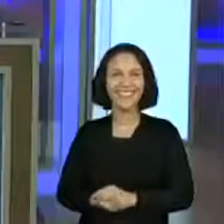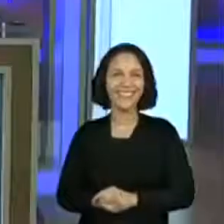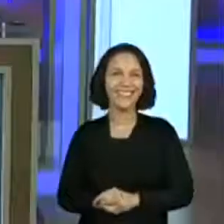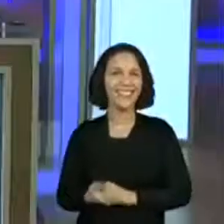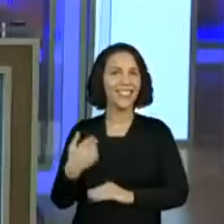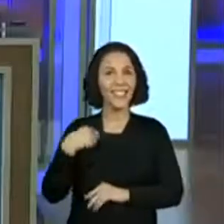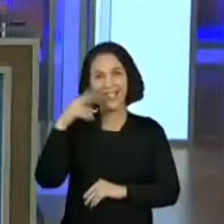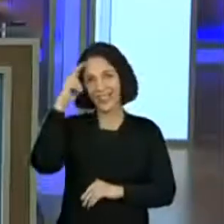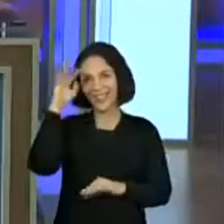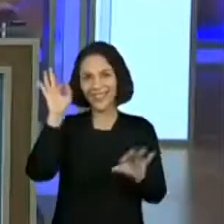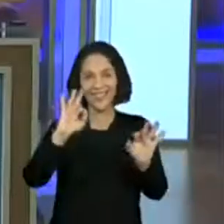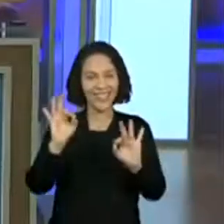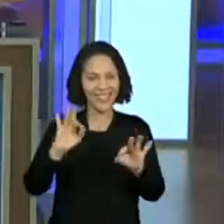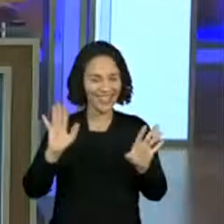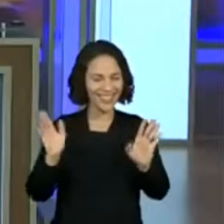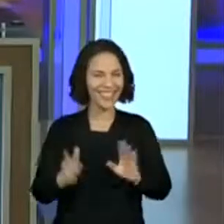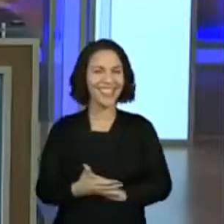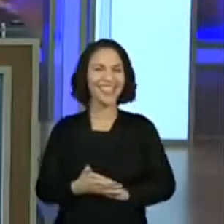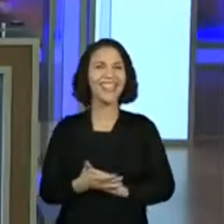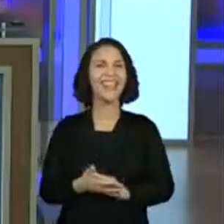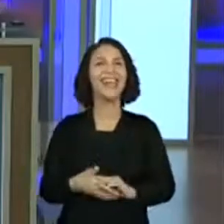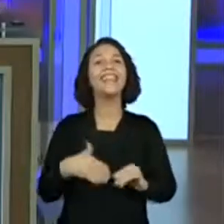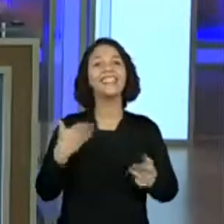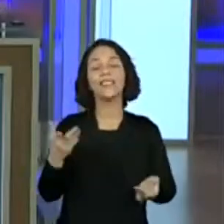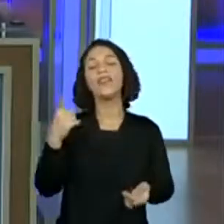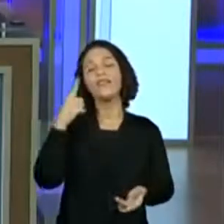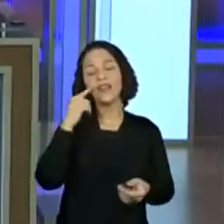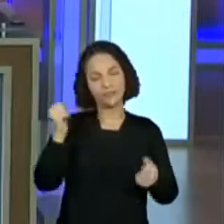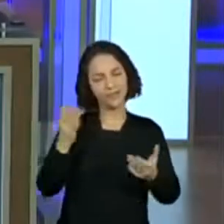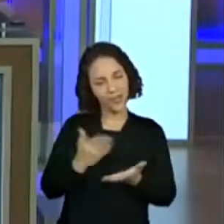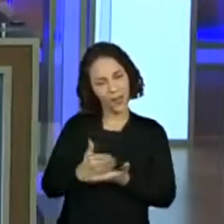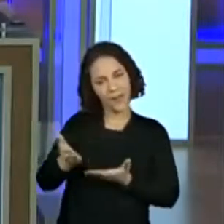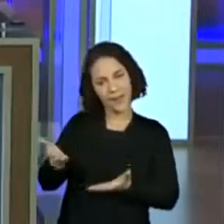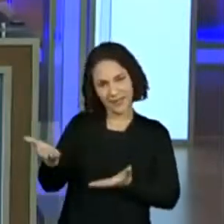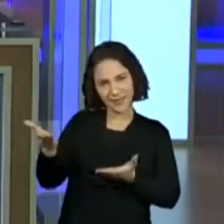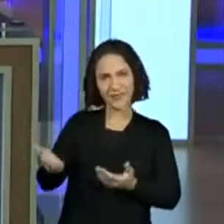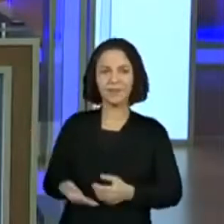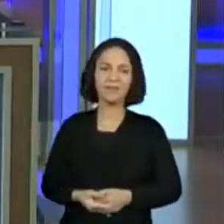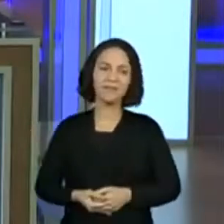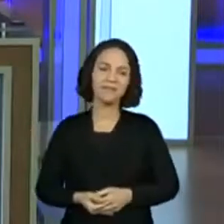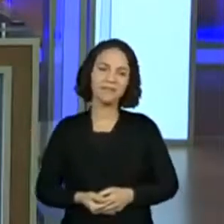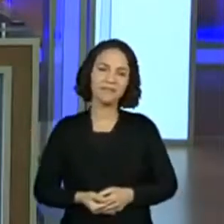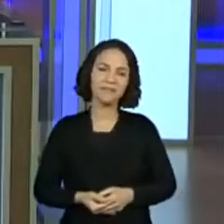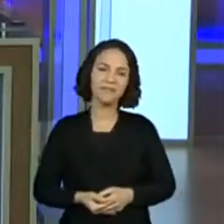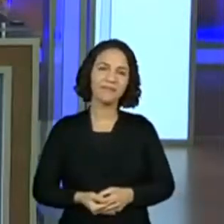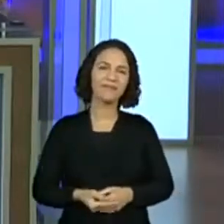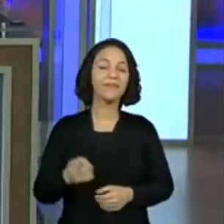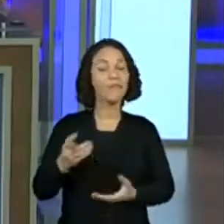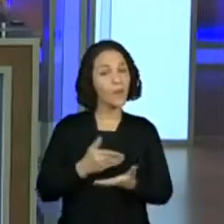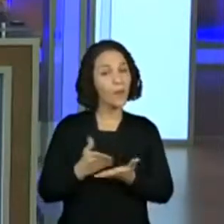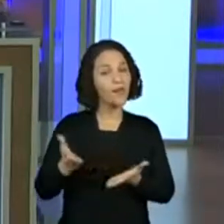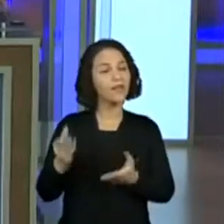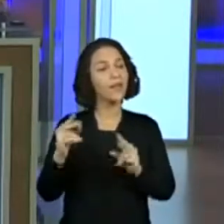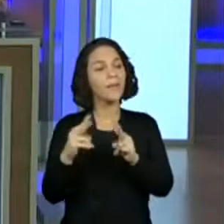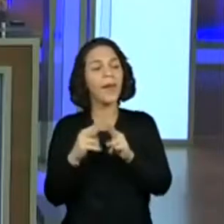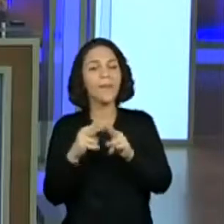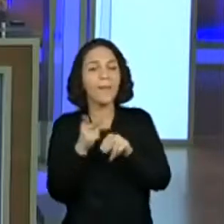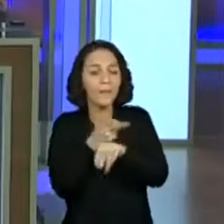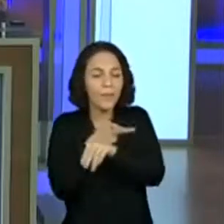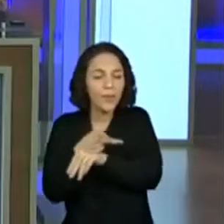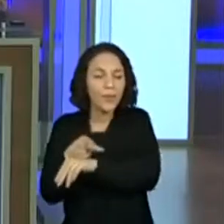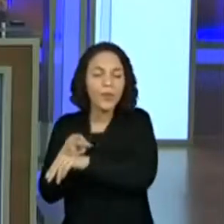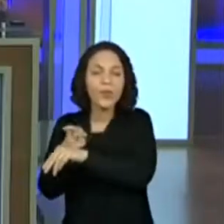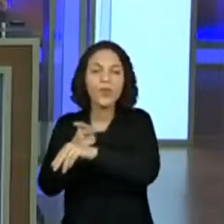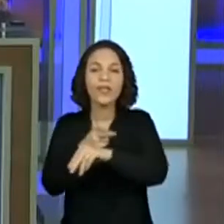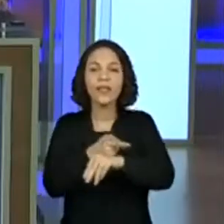eu não lembro então, de nenhuma. Então vamos lá, Pro, tira a primeira e aí você vai ter que achar o parzinho, tá. É um jogo da memória.